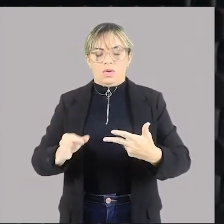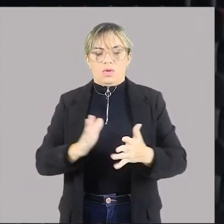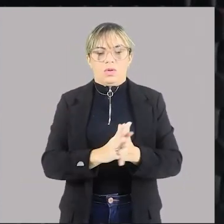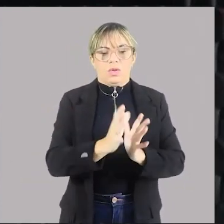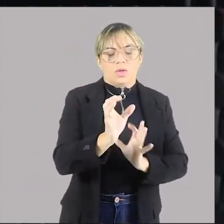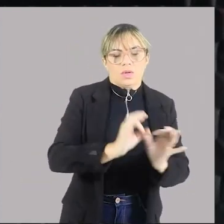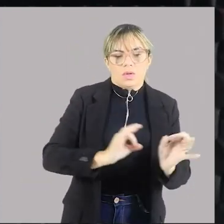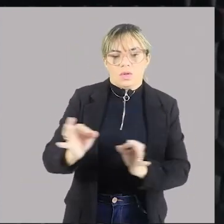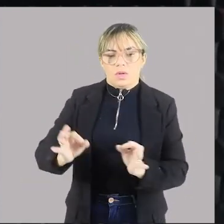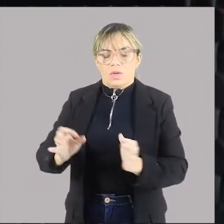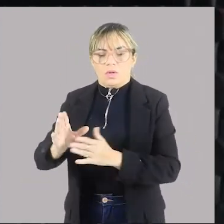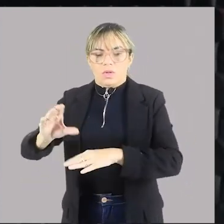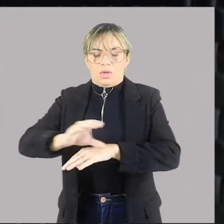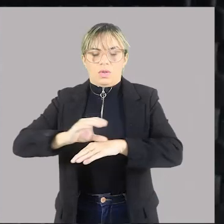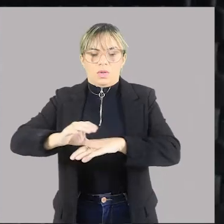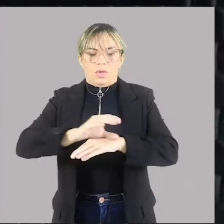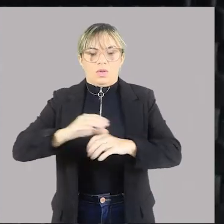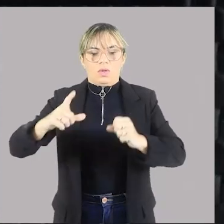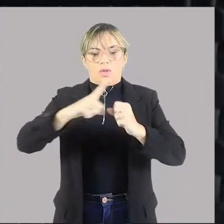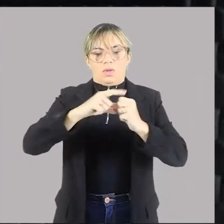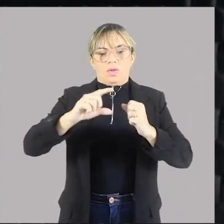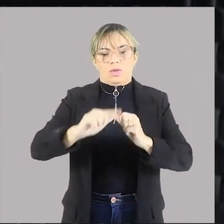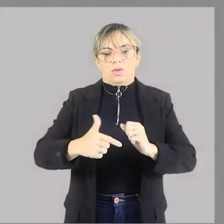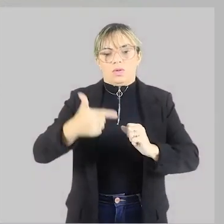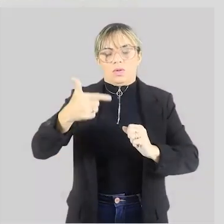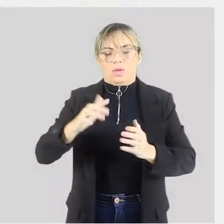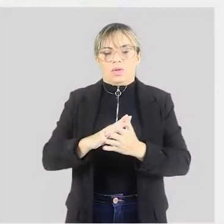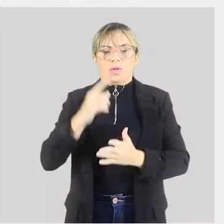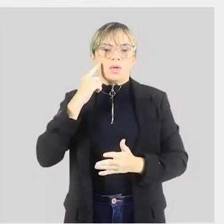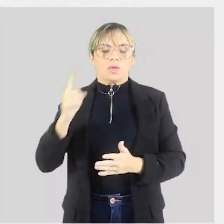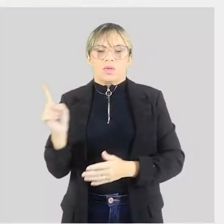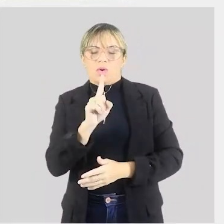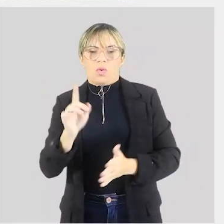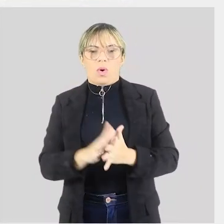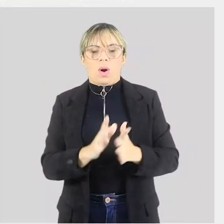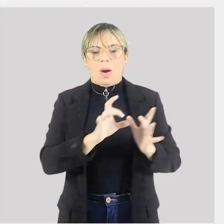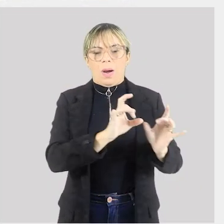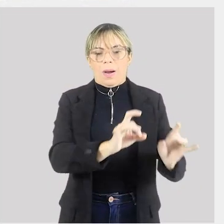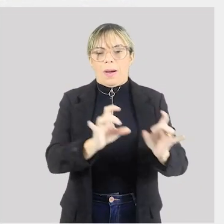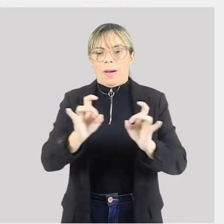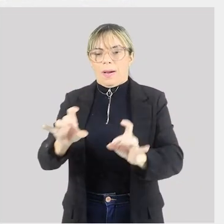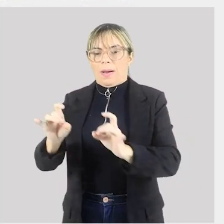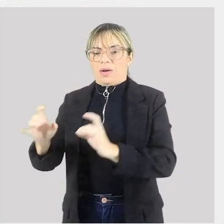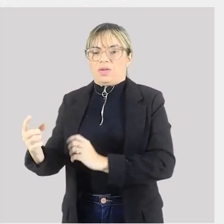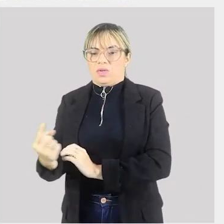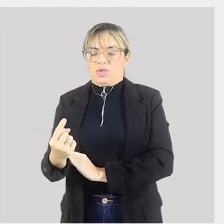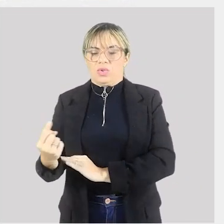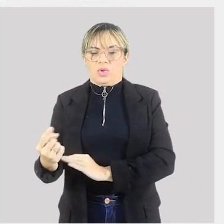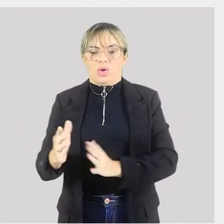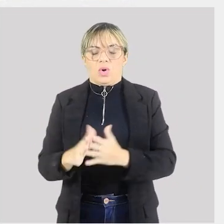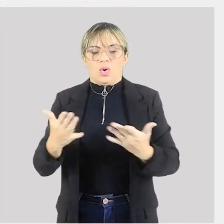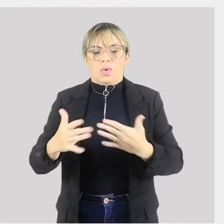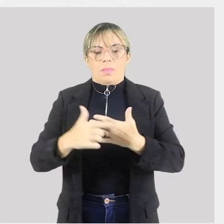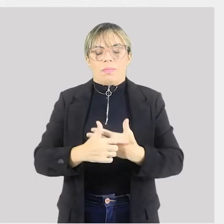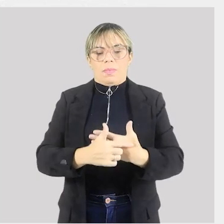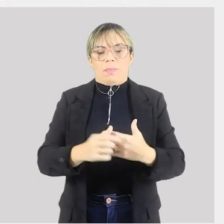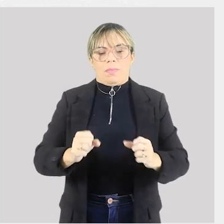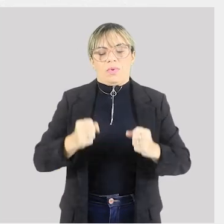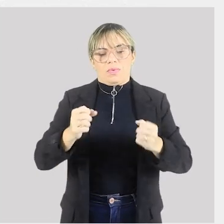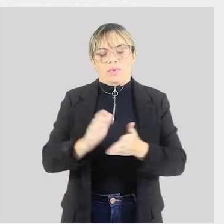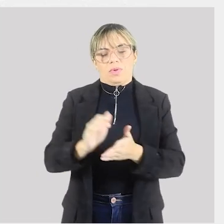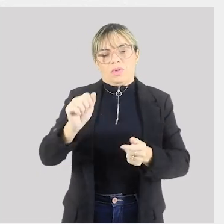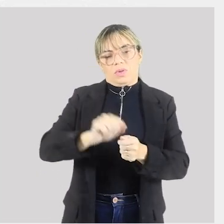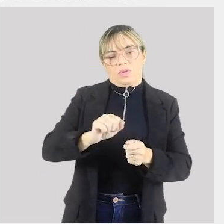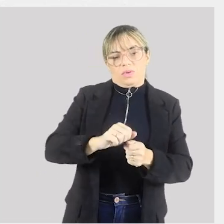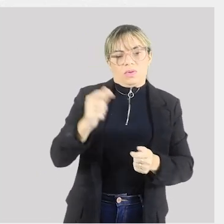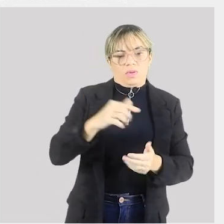ordem constitucional e estão dispostas no artigo 2º. Não há exclusividade no exercício dessas funções. Como eu já adiantei, apesar